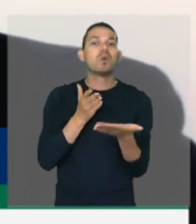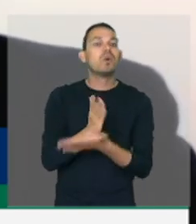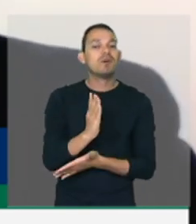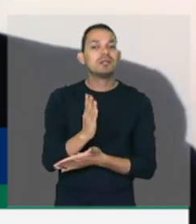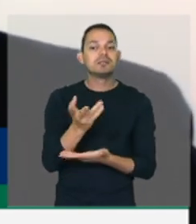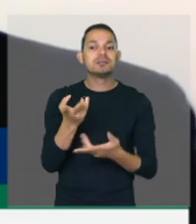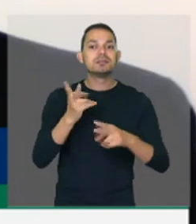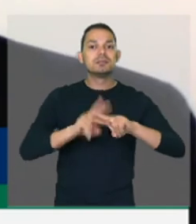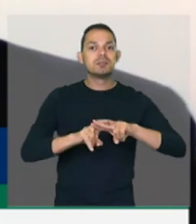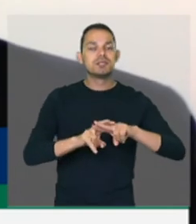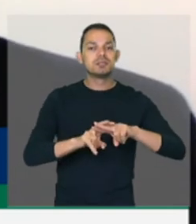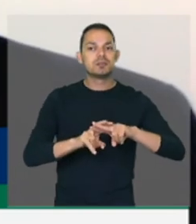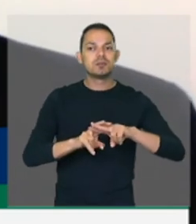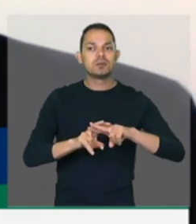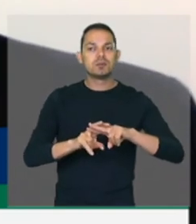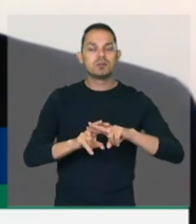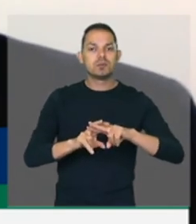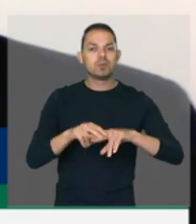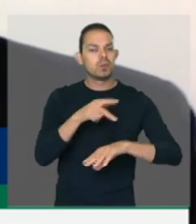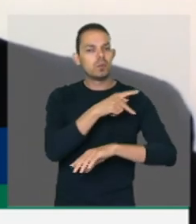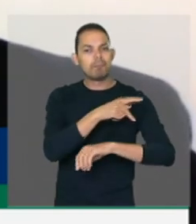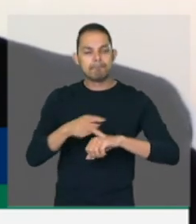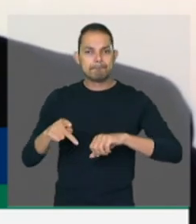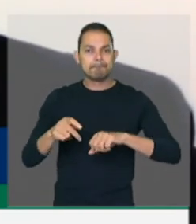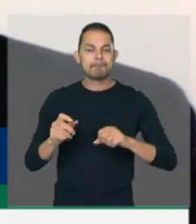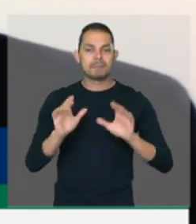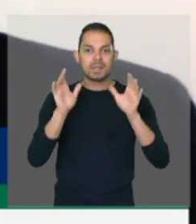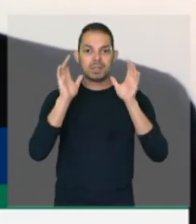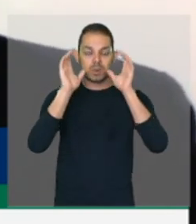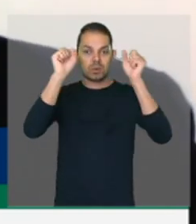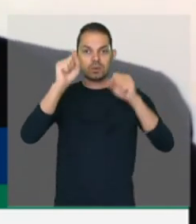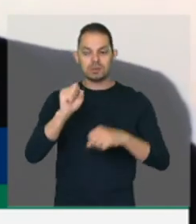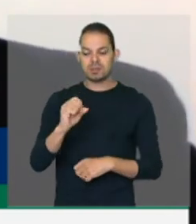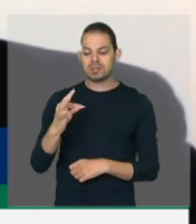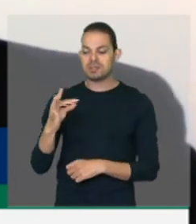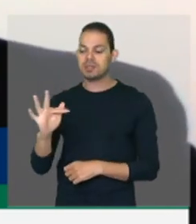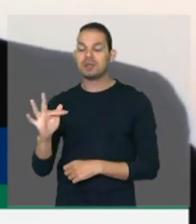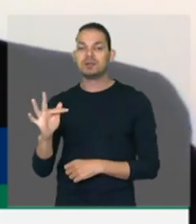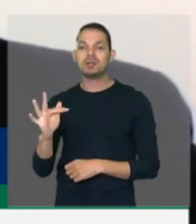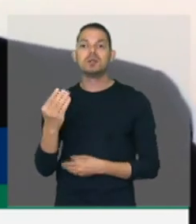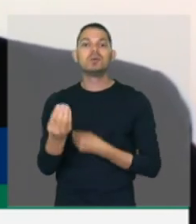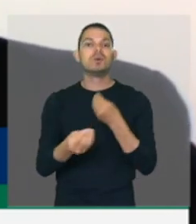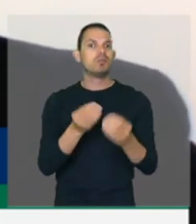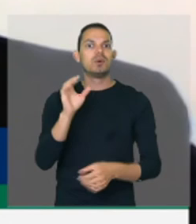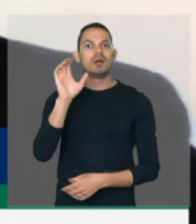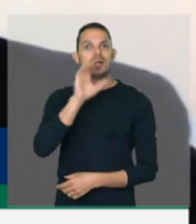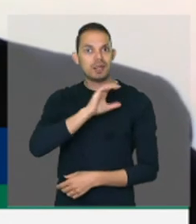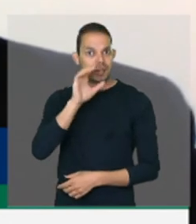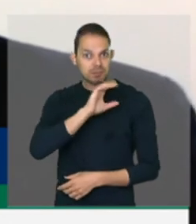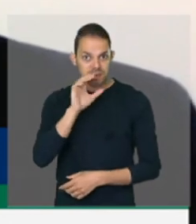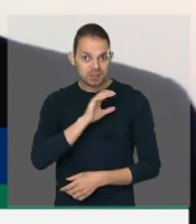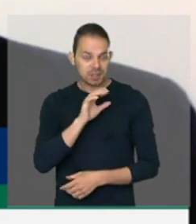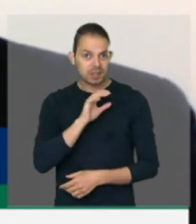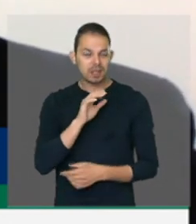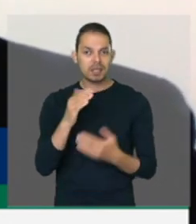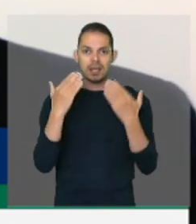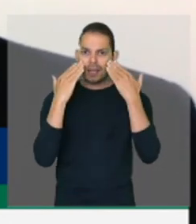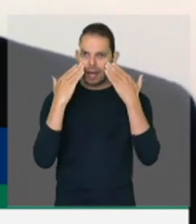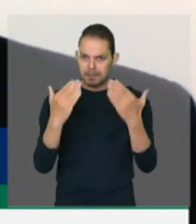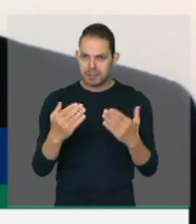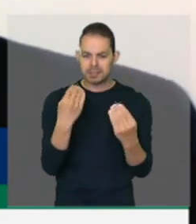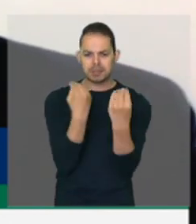da prisão por parte do Pleno do Supremo Tribunal. Uma convalidação feita bem rápida, não foram apresentados